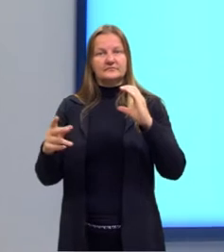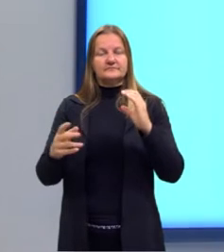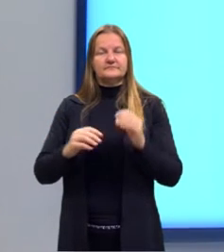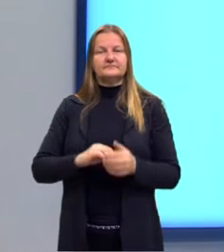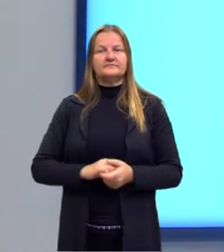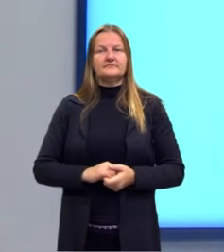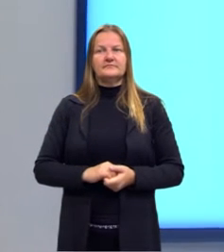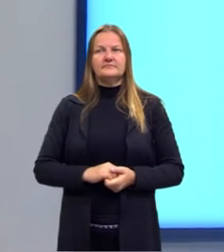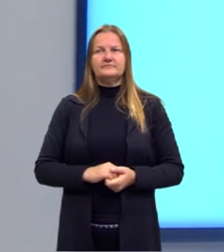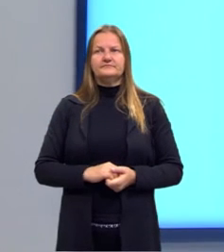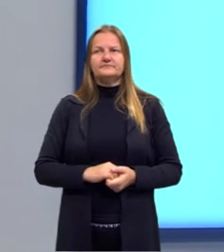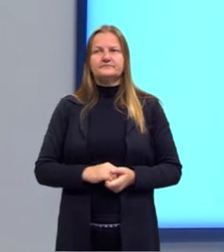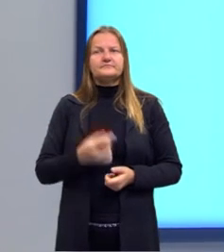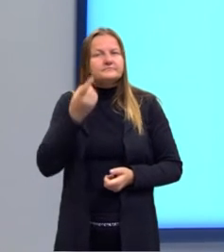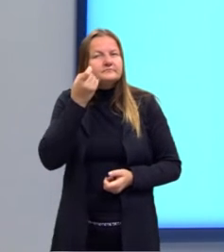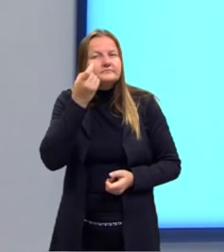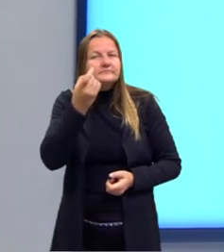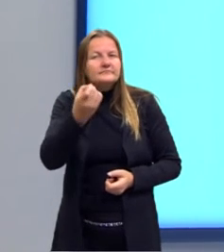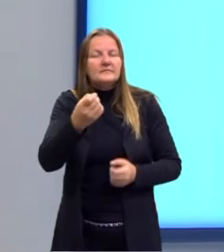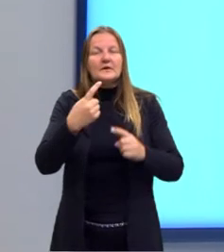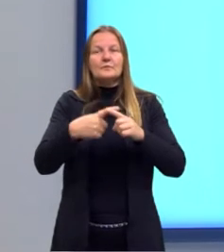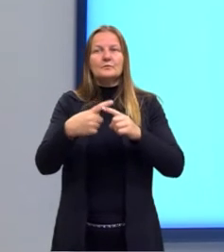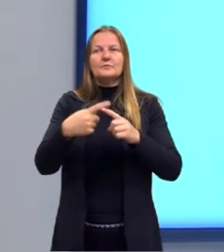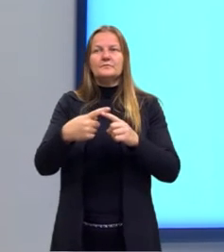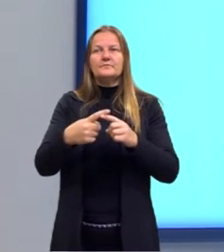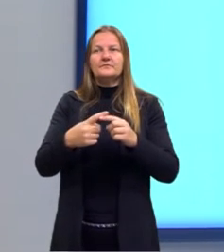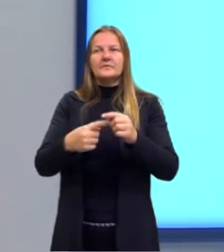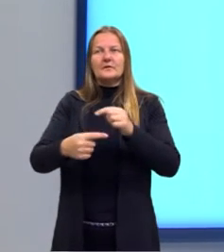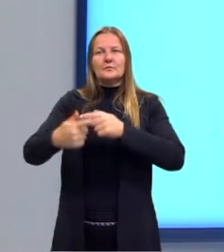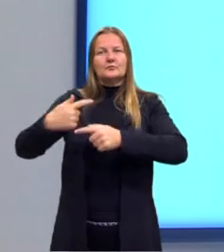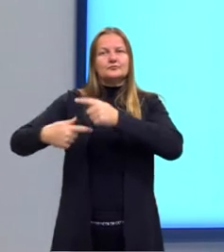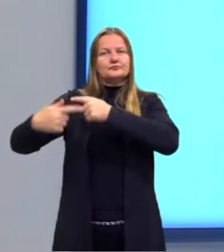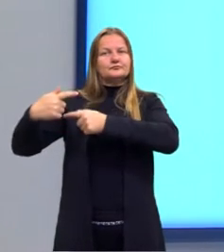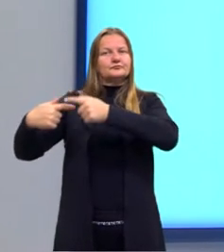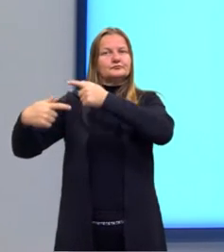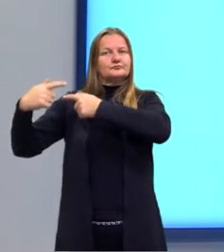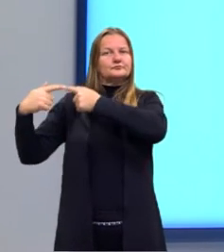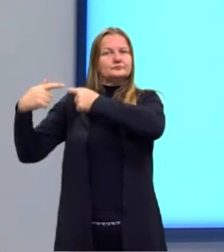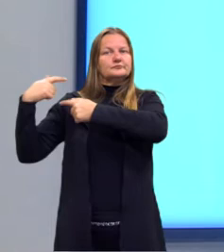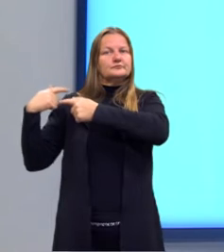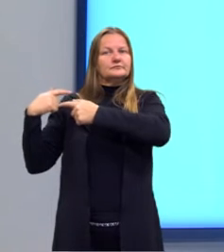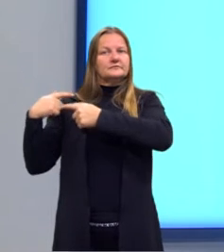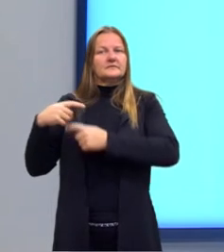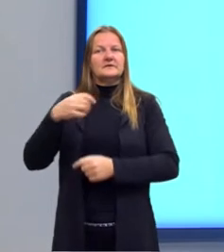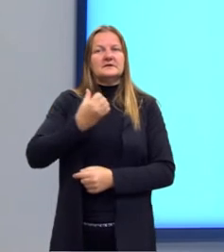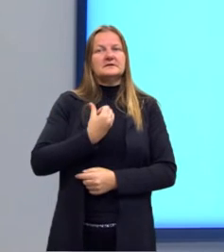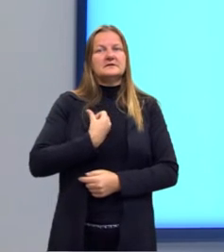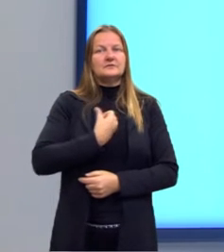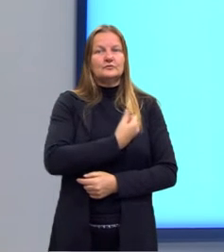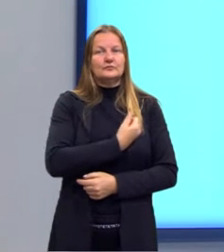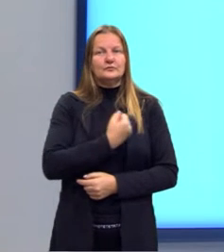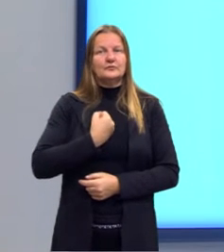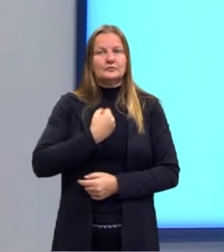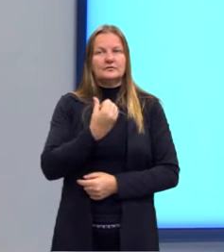aqui que tá interessante né o número 6 7 8